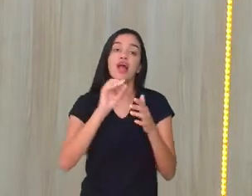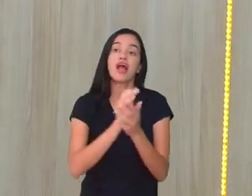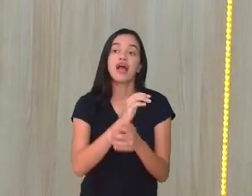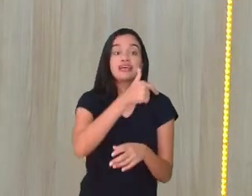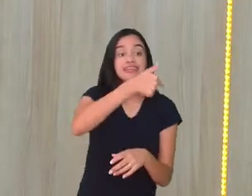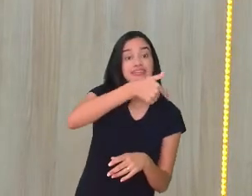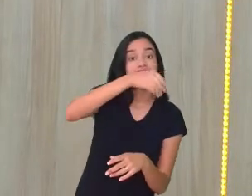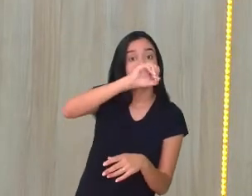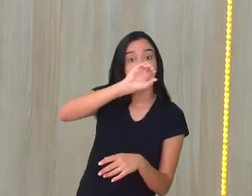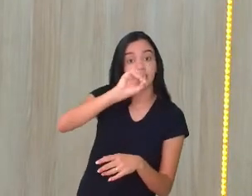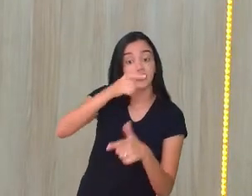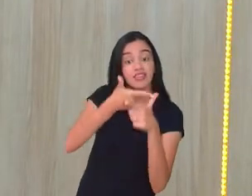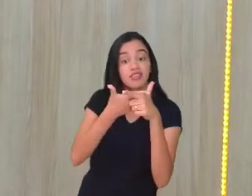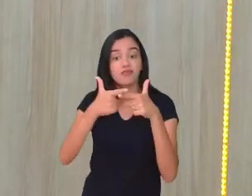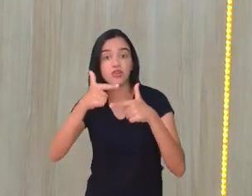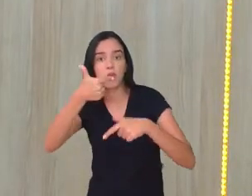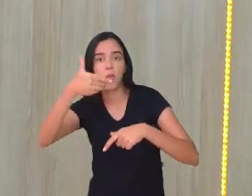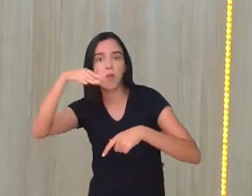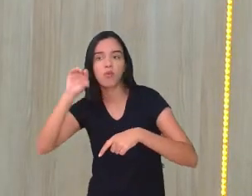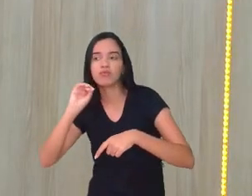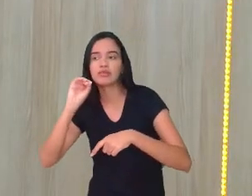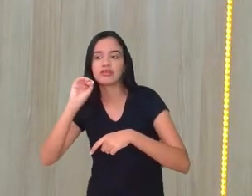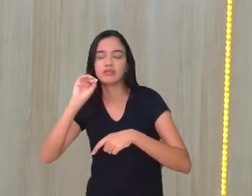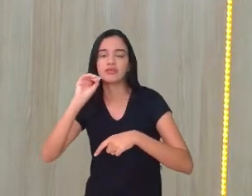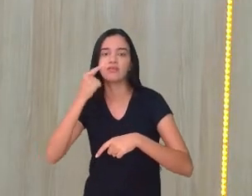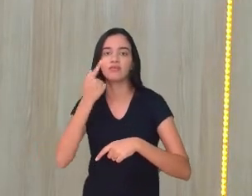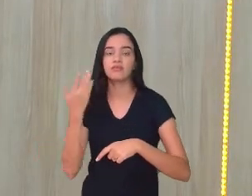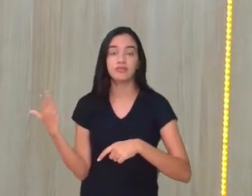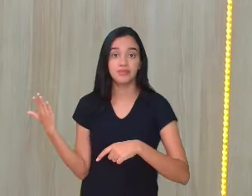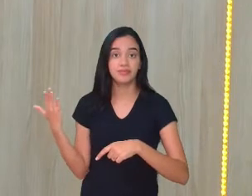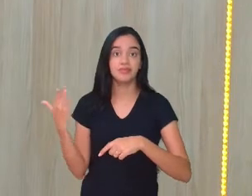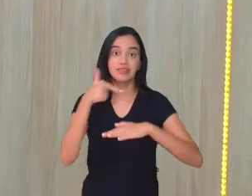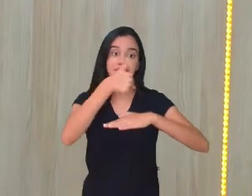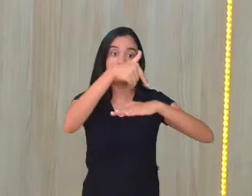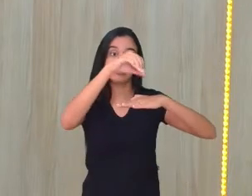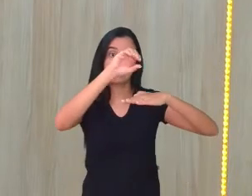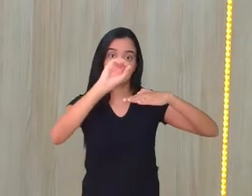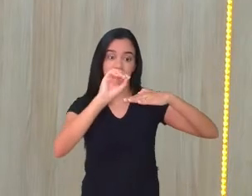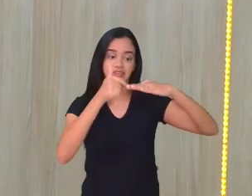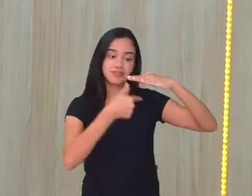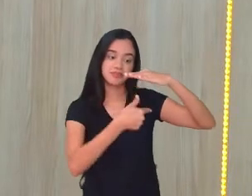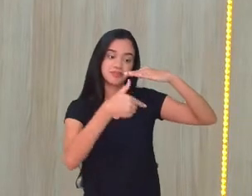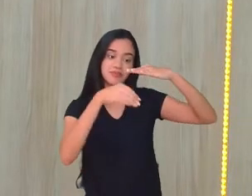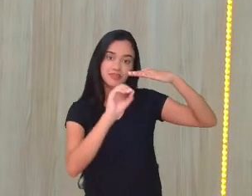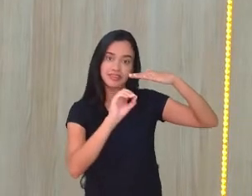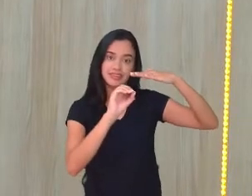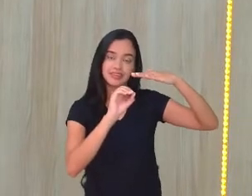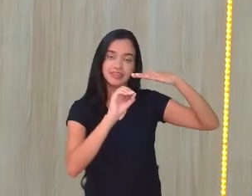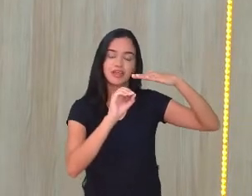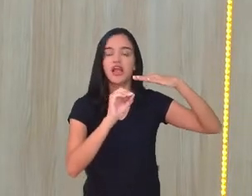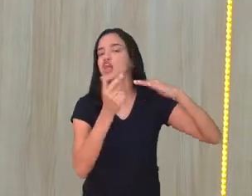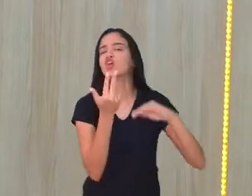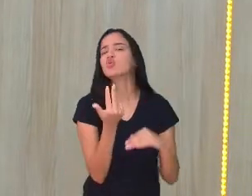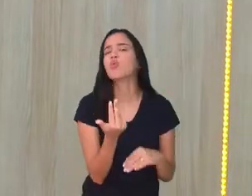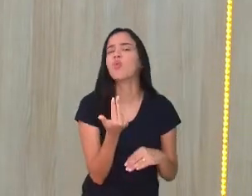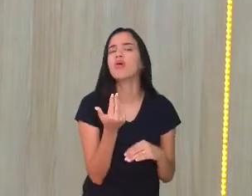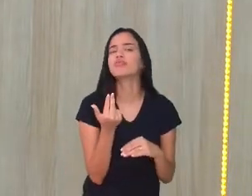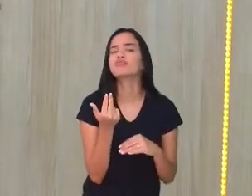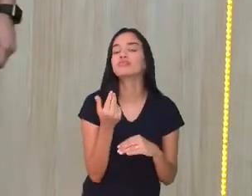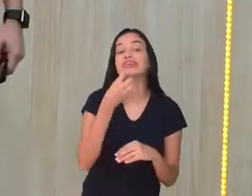nos zeros, cortar aqui, ó, passar a tesourinha, fica só 70 dividido por 2, que dá igual a